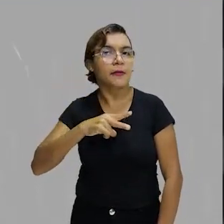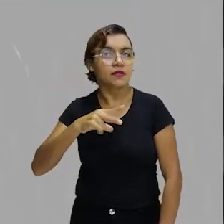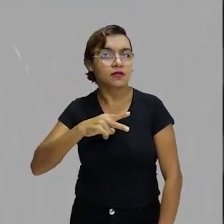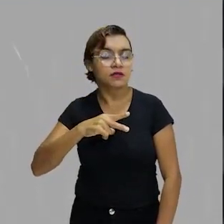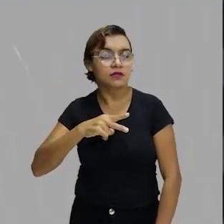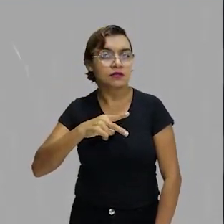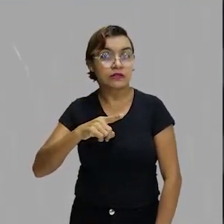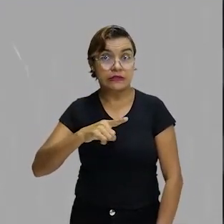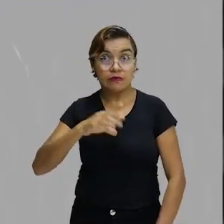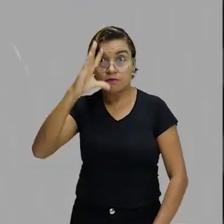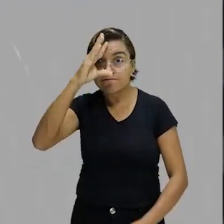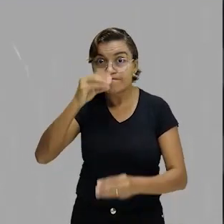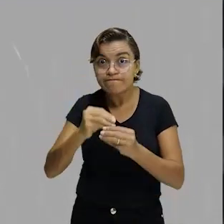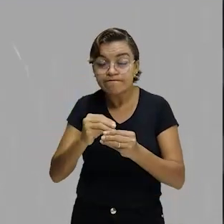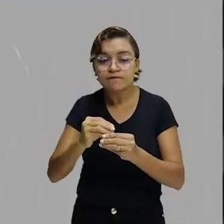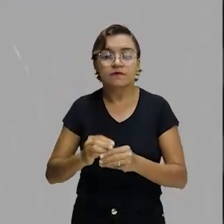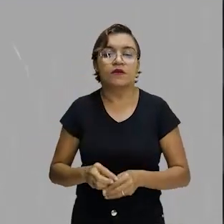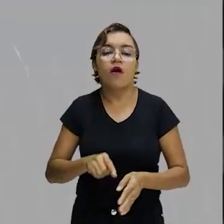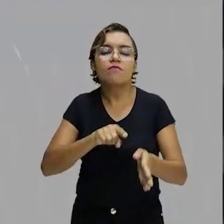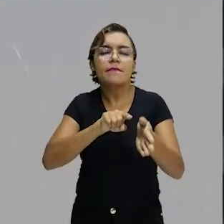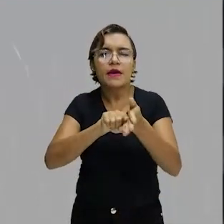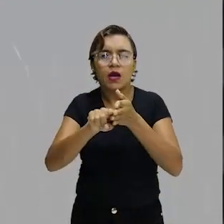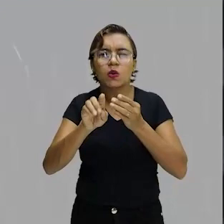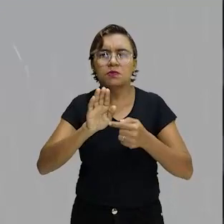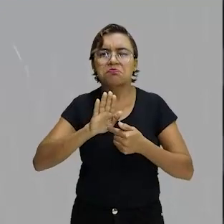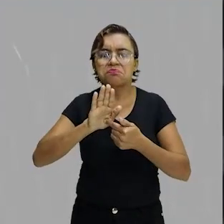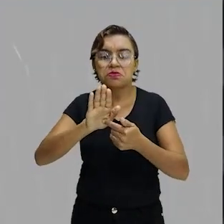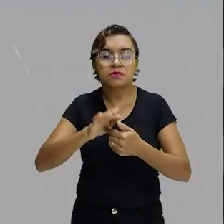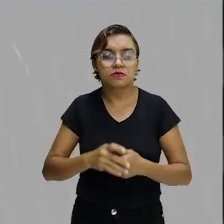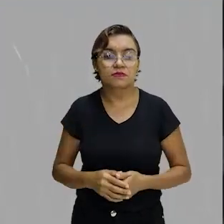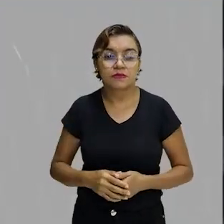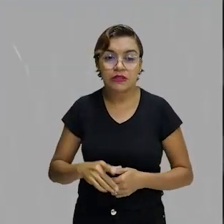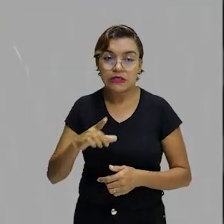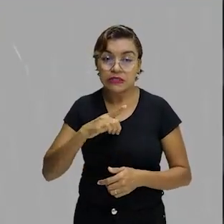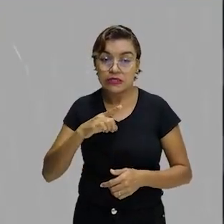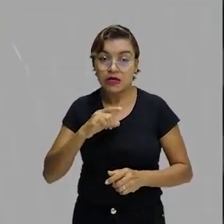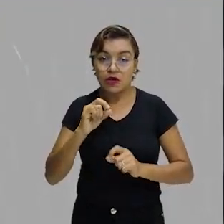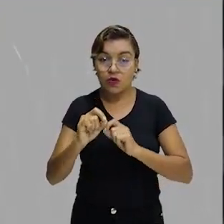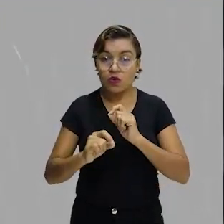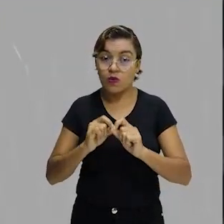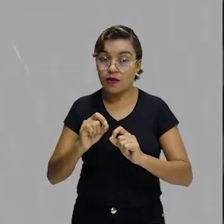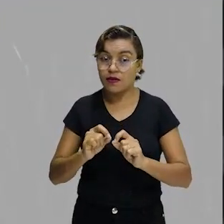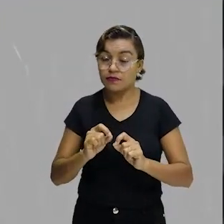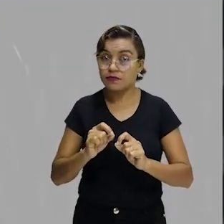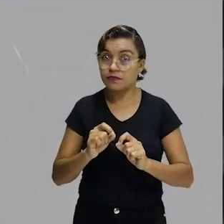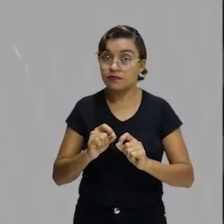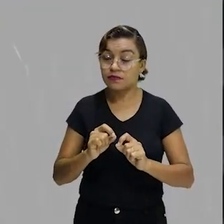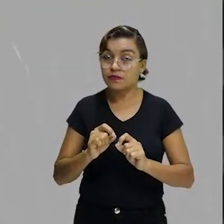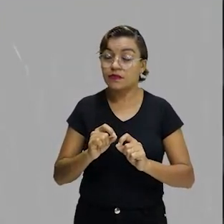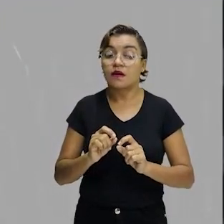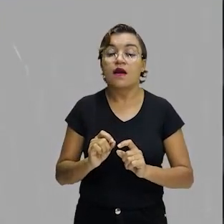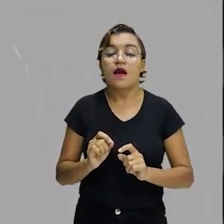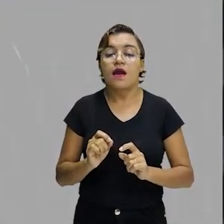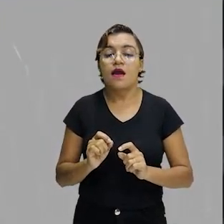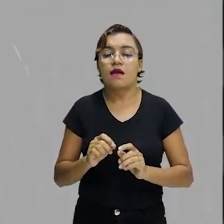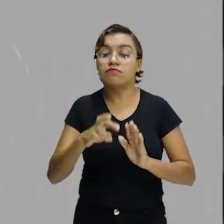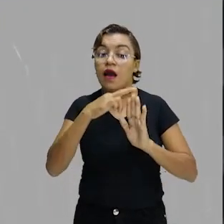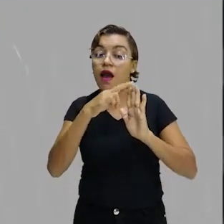estão as alternativas. O comando é para a gente identificar as regras que estão sendo desrespeitadas, não é isso? Vamos